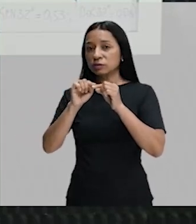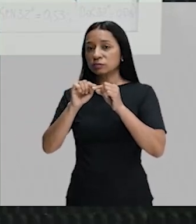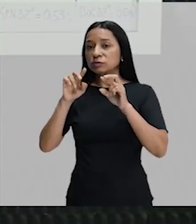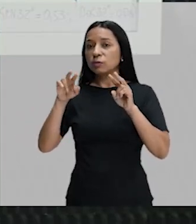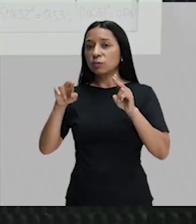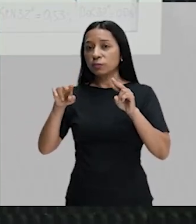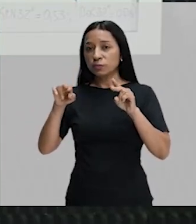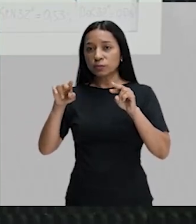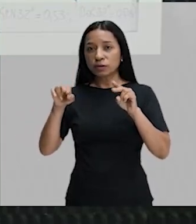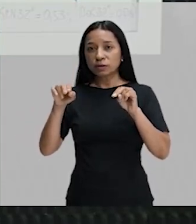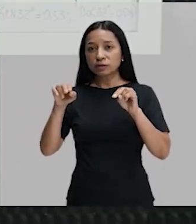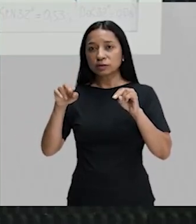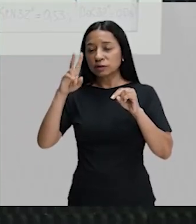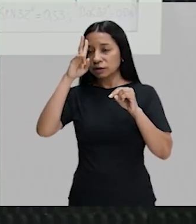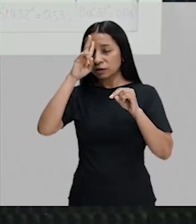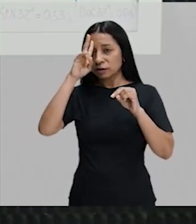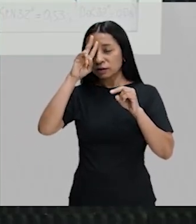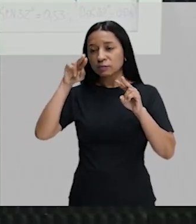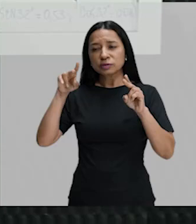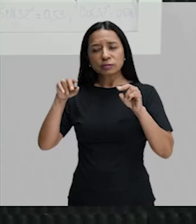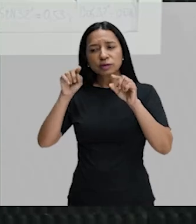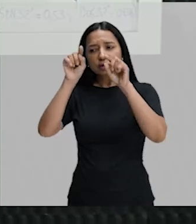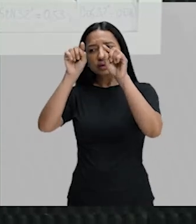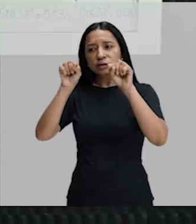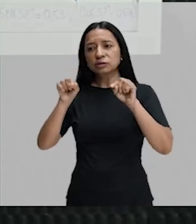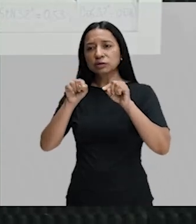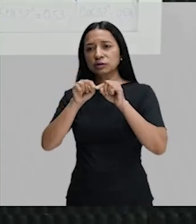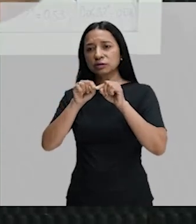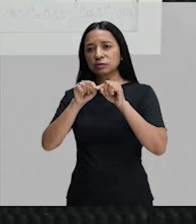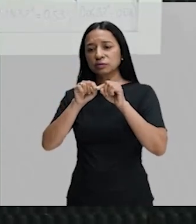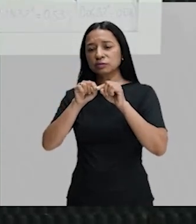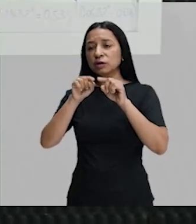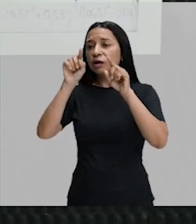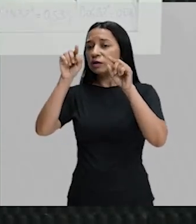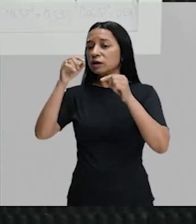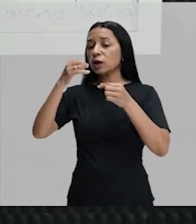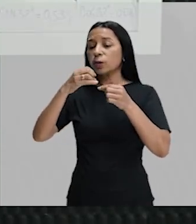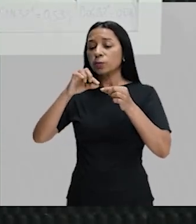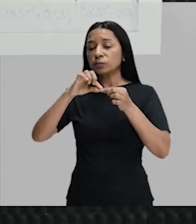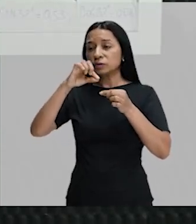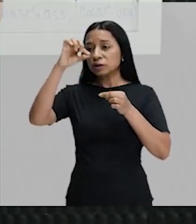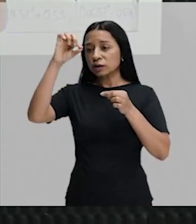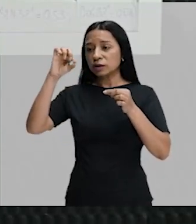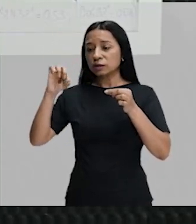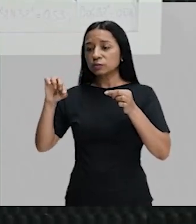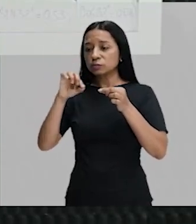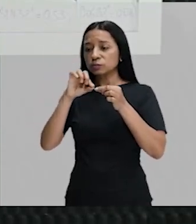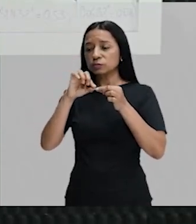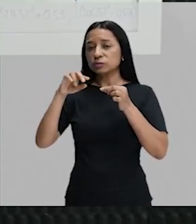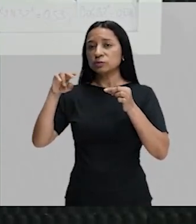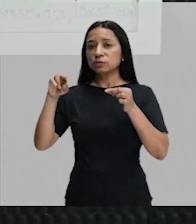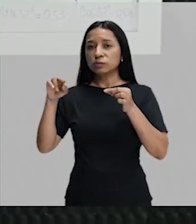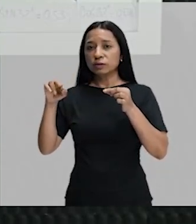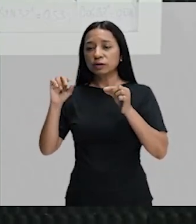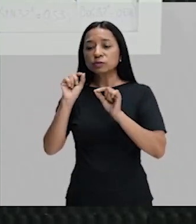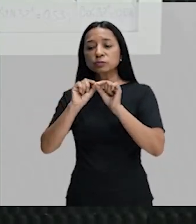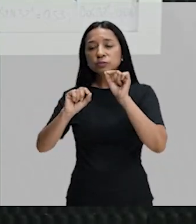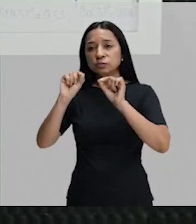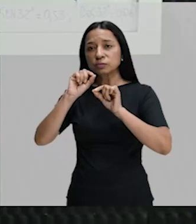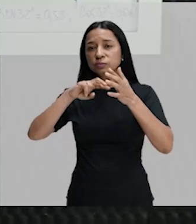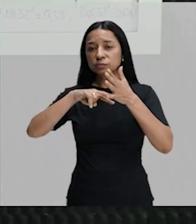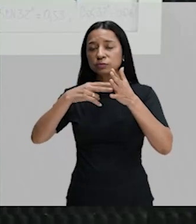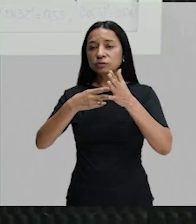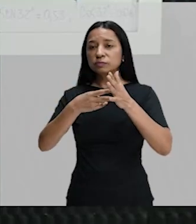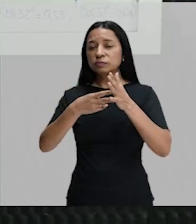semelhantes. Lembra lá de semelhança de triângulo? Ele possui os lados proporcionais, tá? Então, o que esses